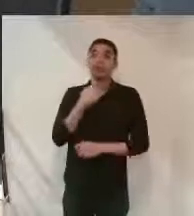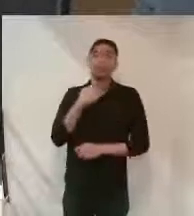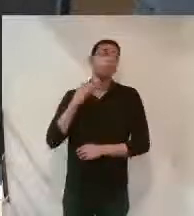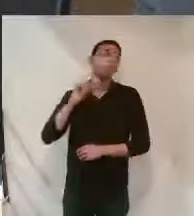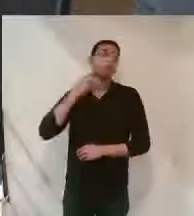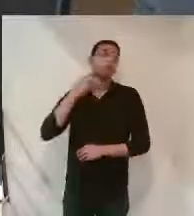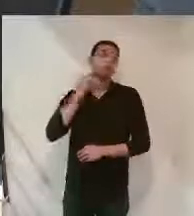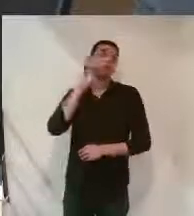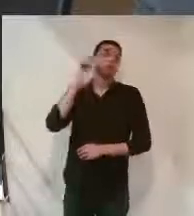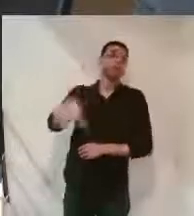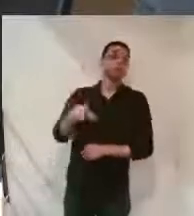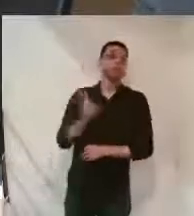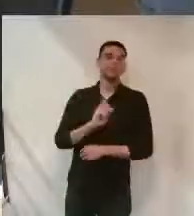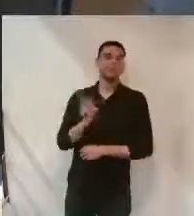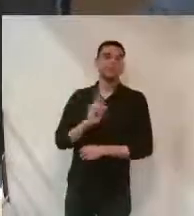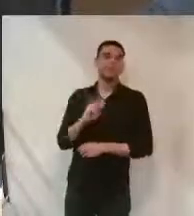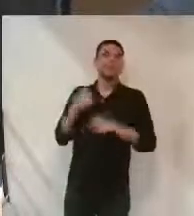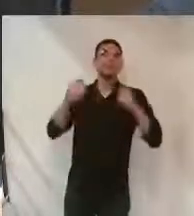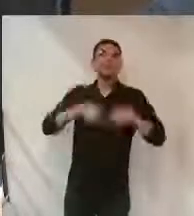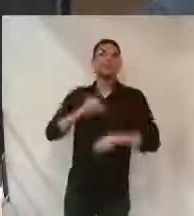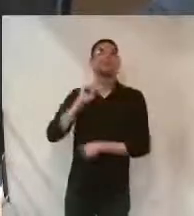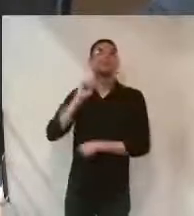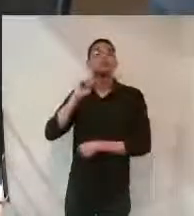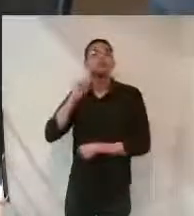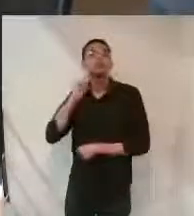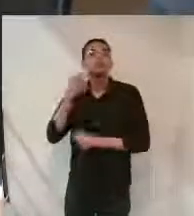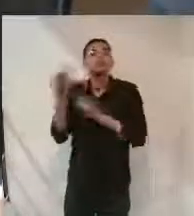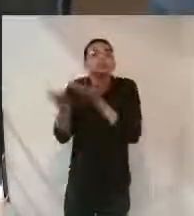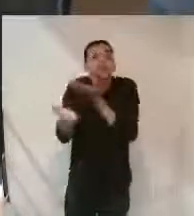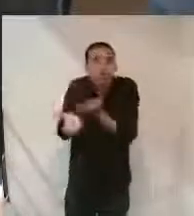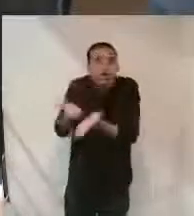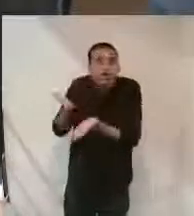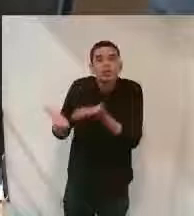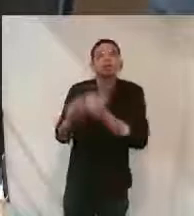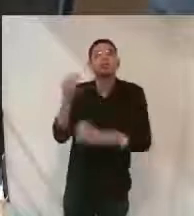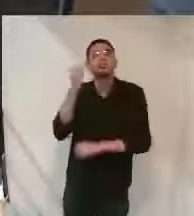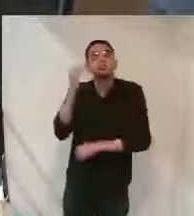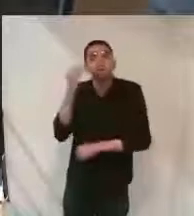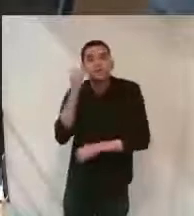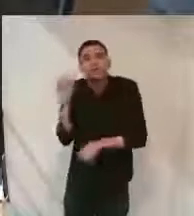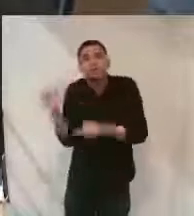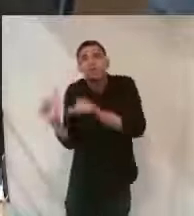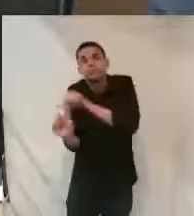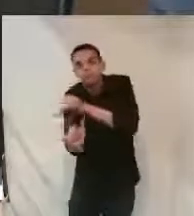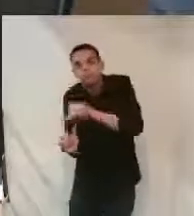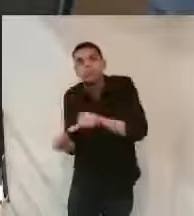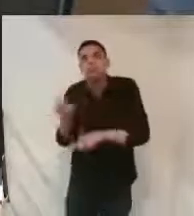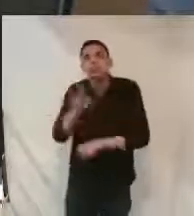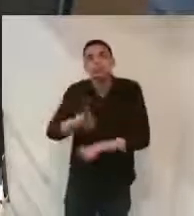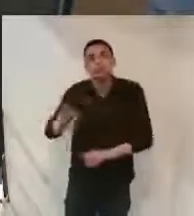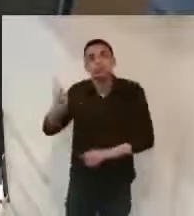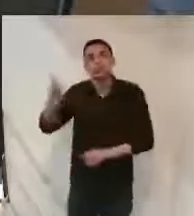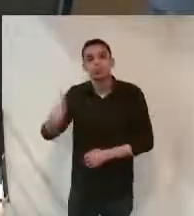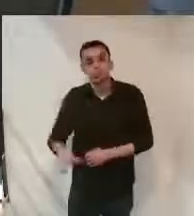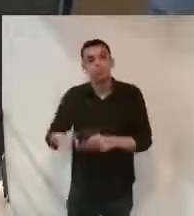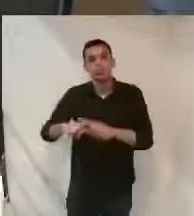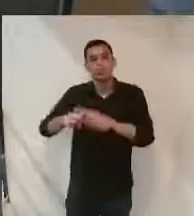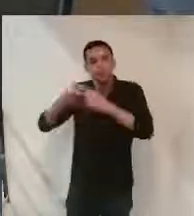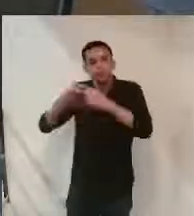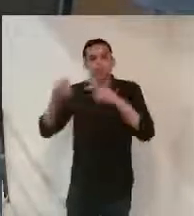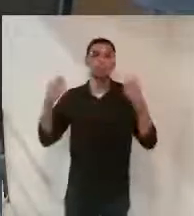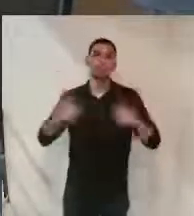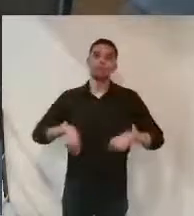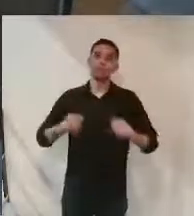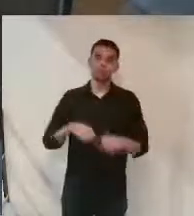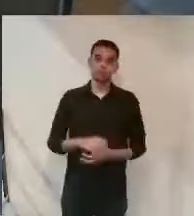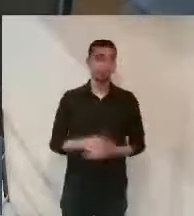que tratá-lo, nós temos que fazer reciclagem, recuperação. Vamos implementar, doutor Edilson,